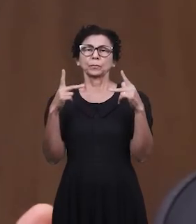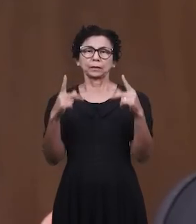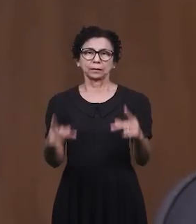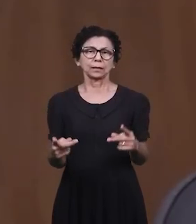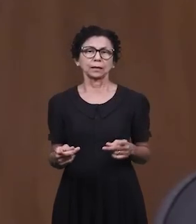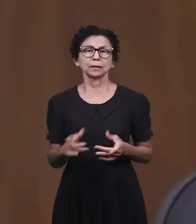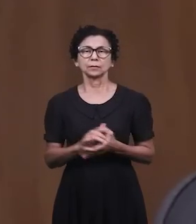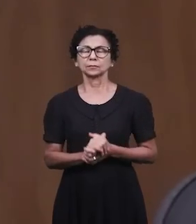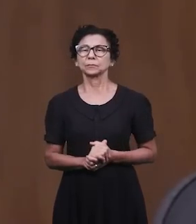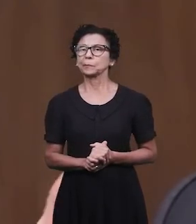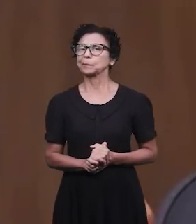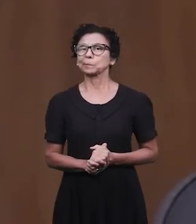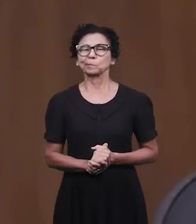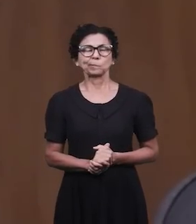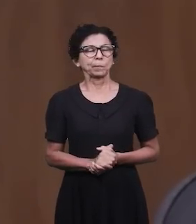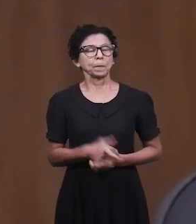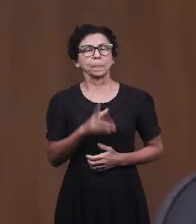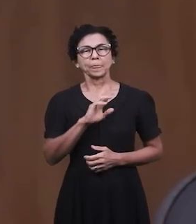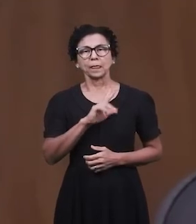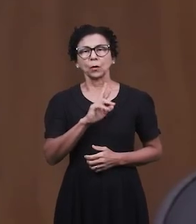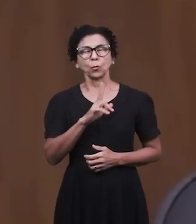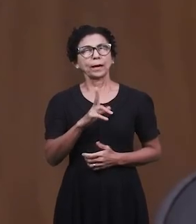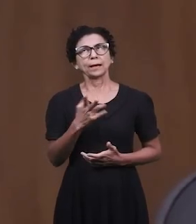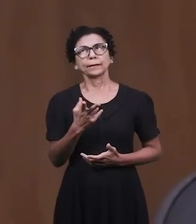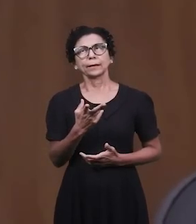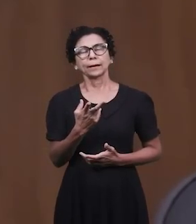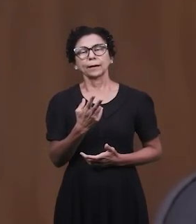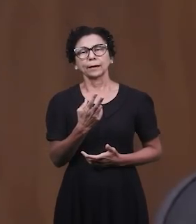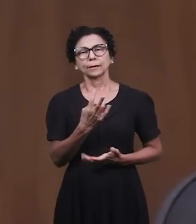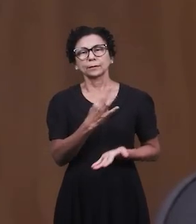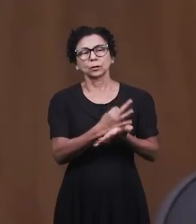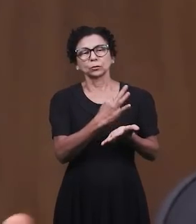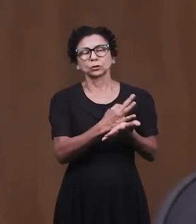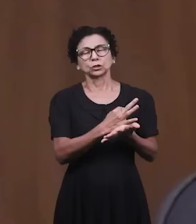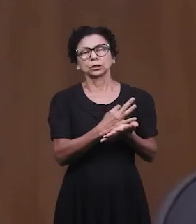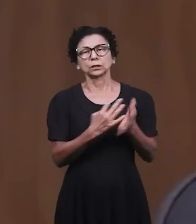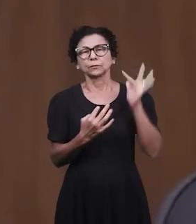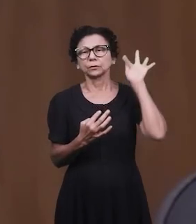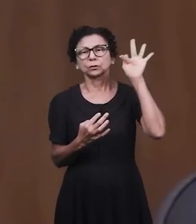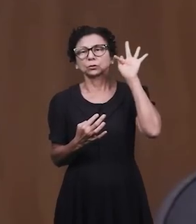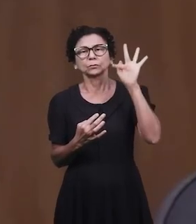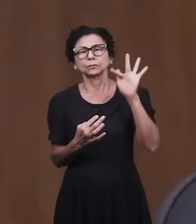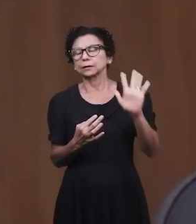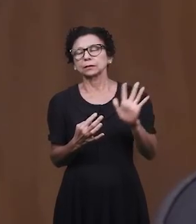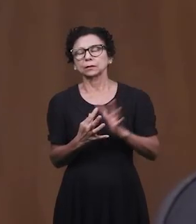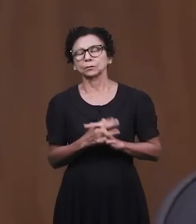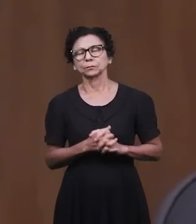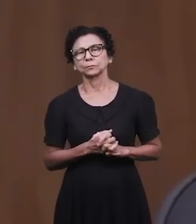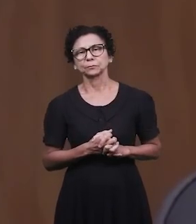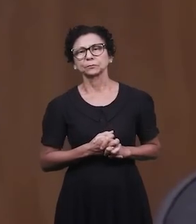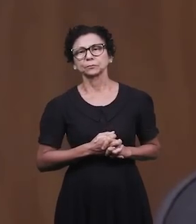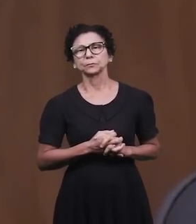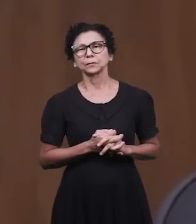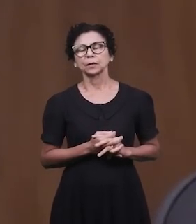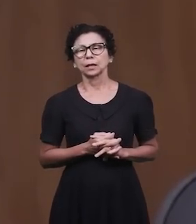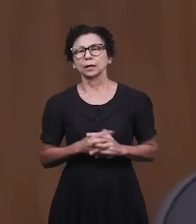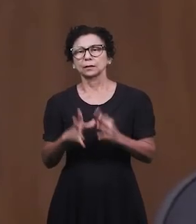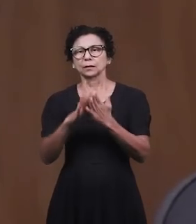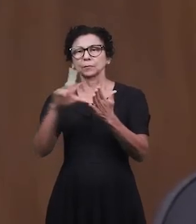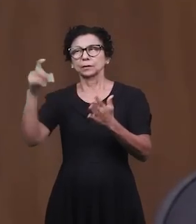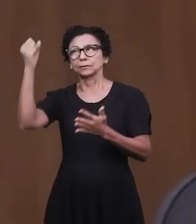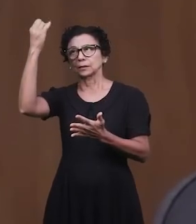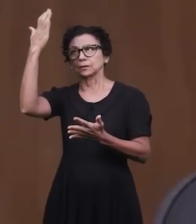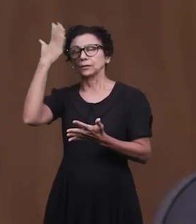a religião ensina, de teologia ou filosofia, mas aquilo que foi a palavra do Espírito Santo. Então o pastor